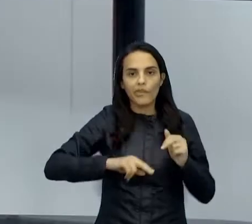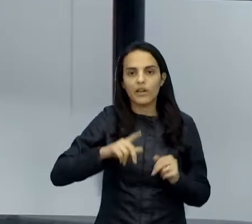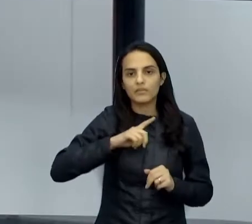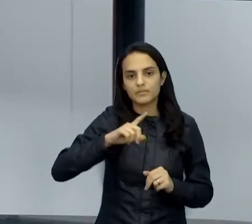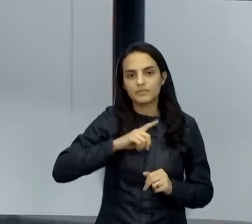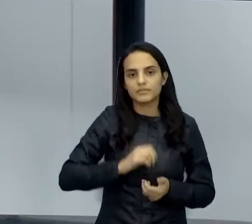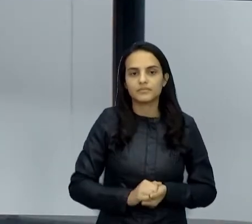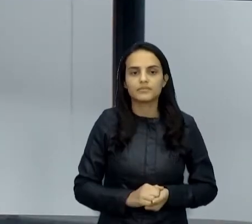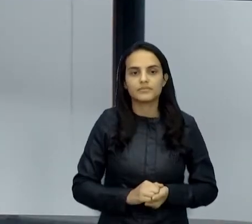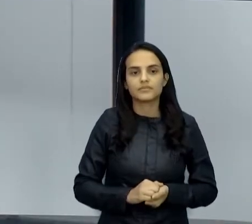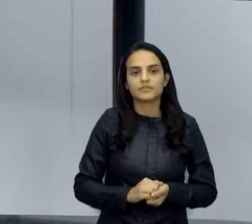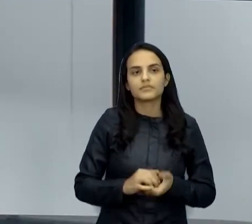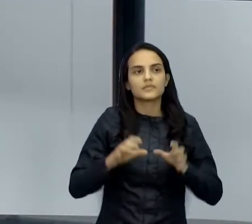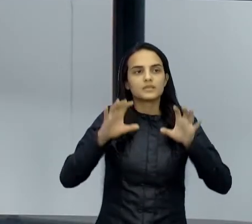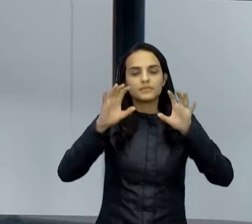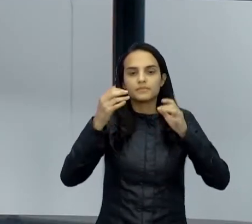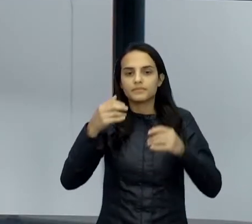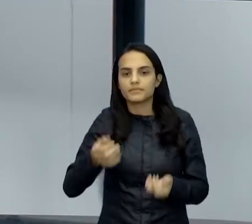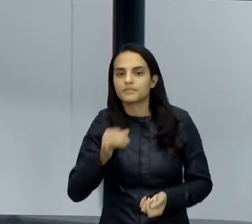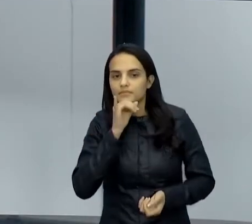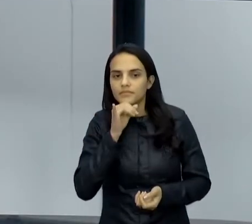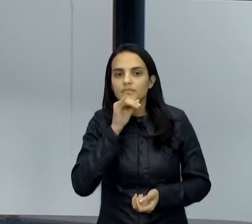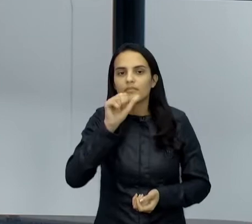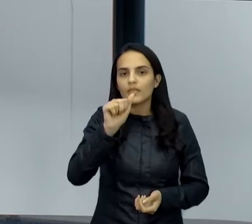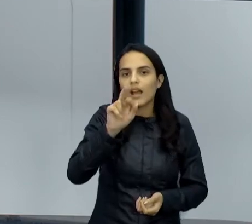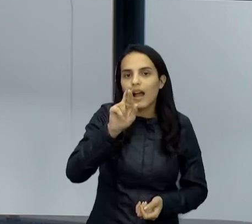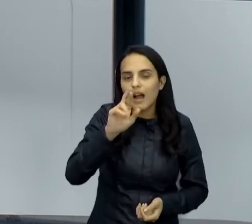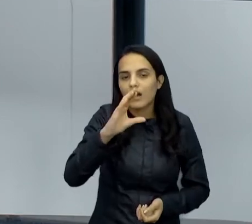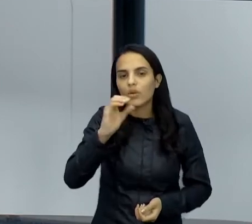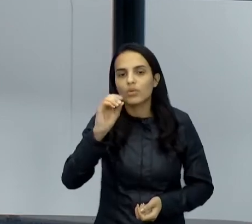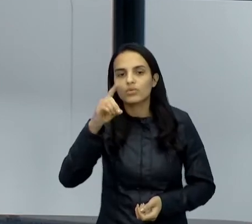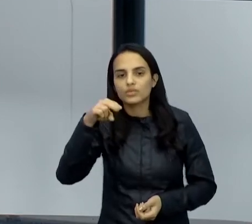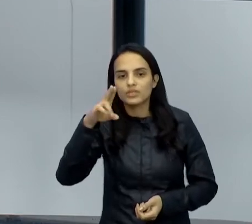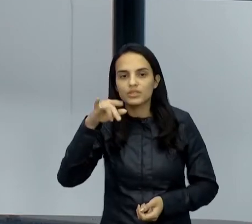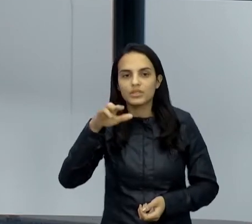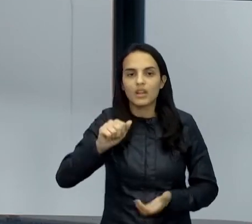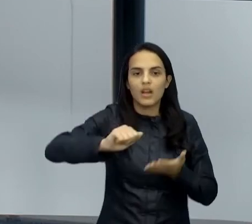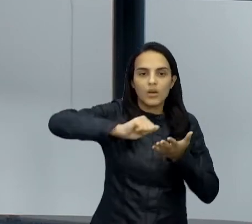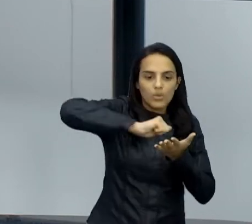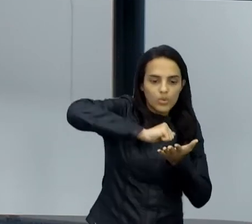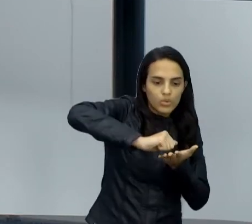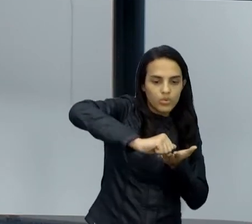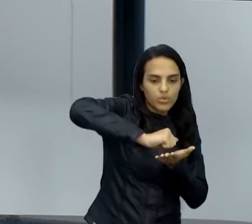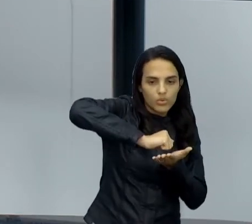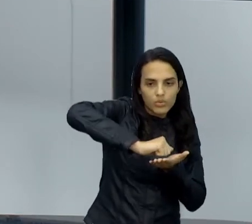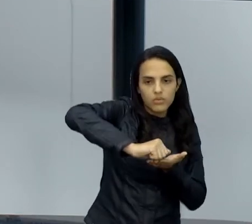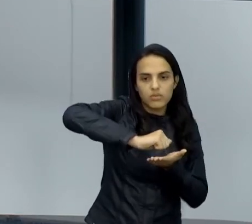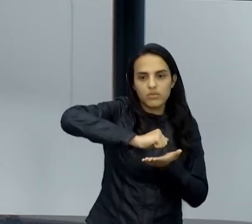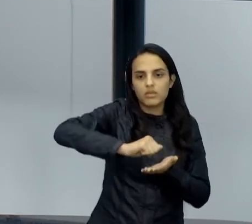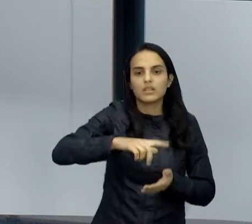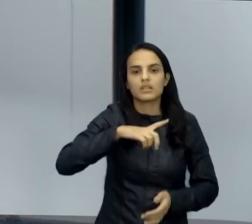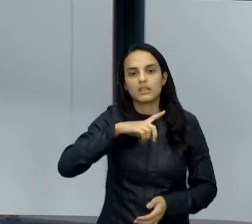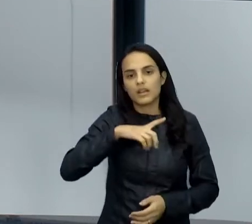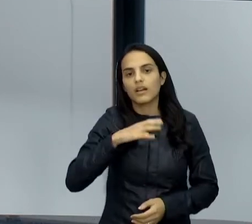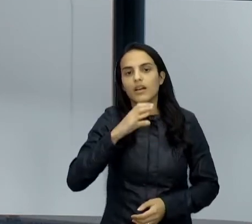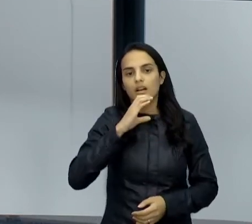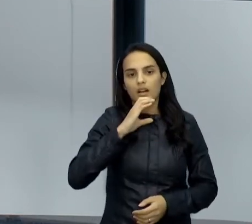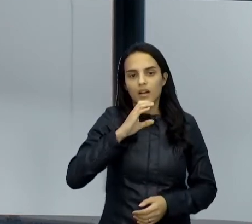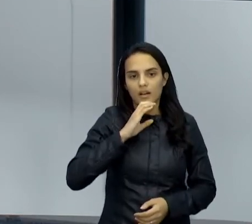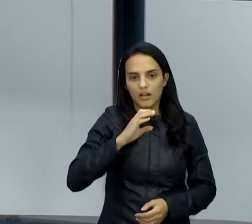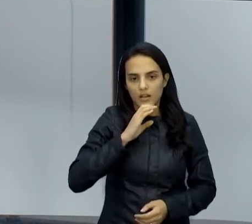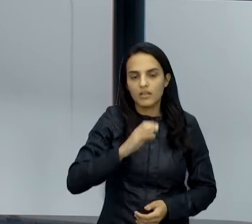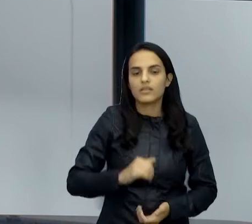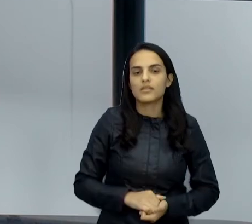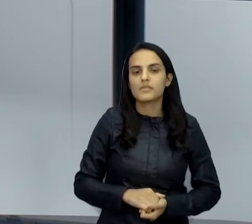exemplo, aquecedores, né, ar-condicionado, passou muita roupa porque o ferro de passar